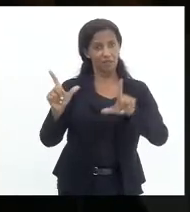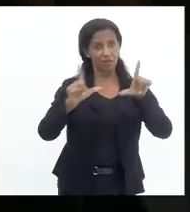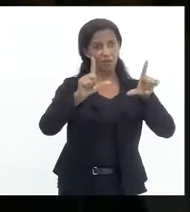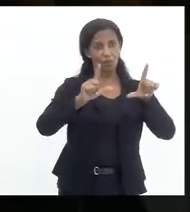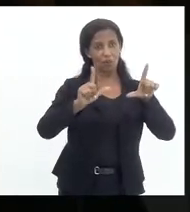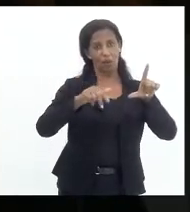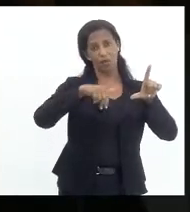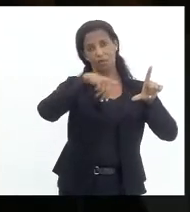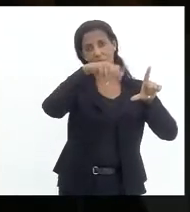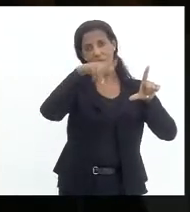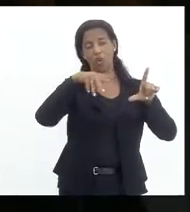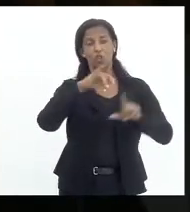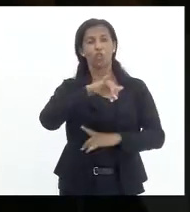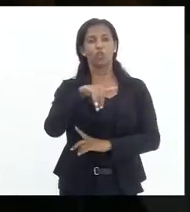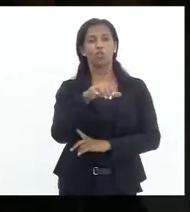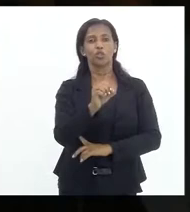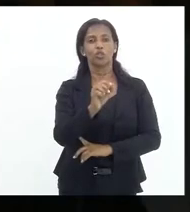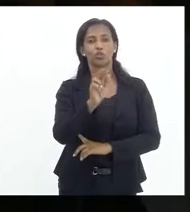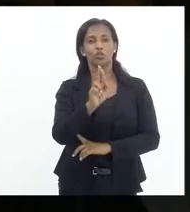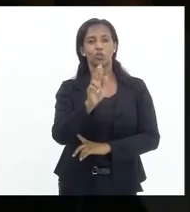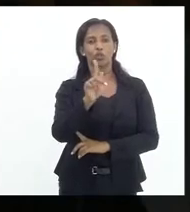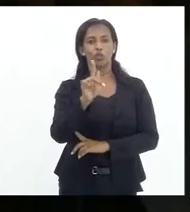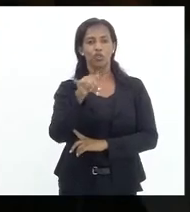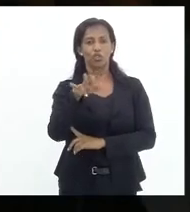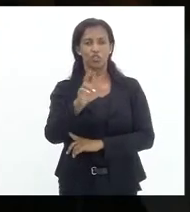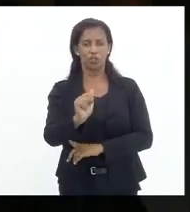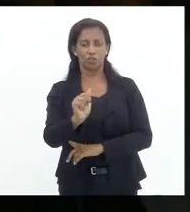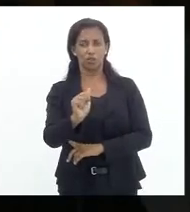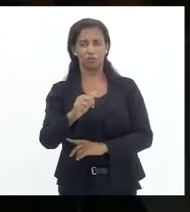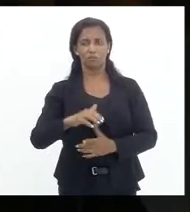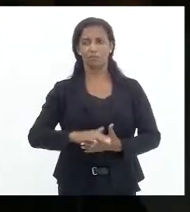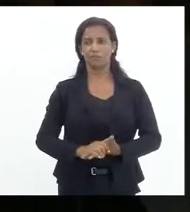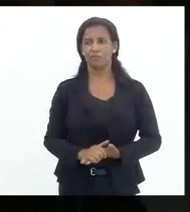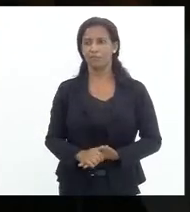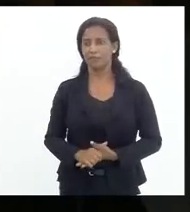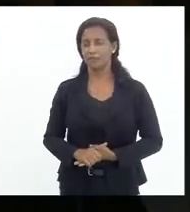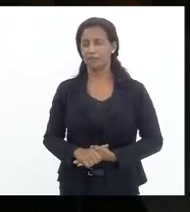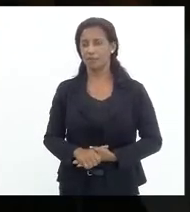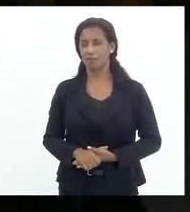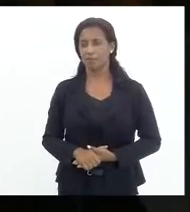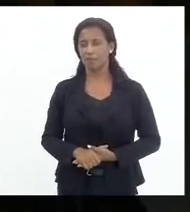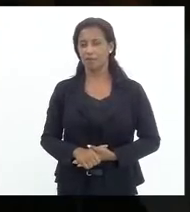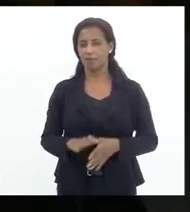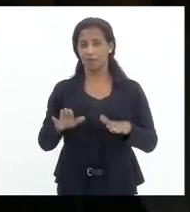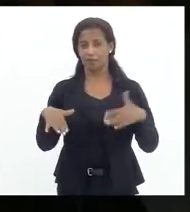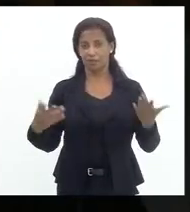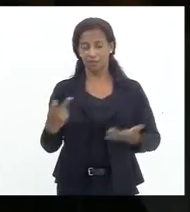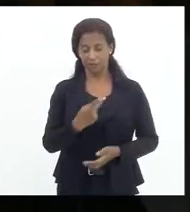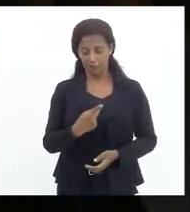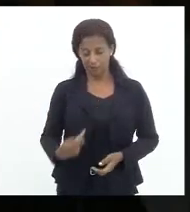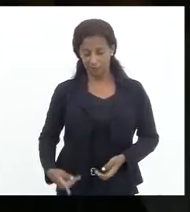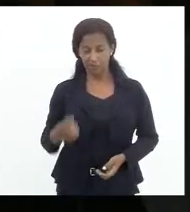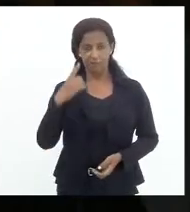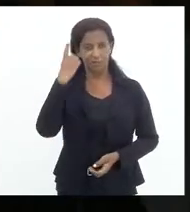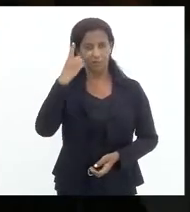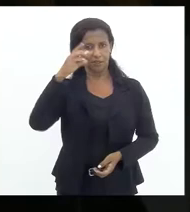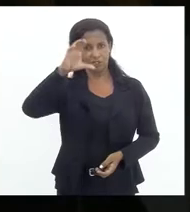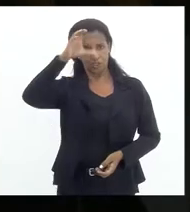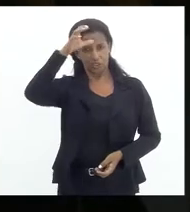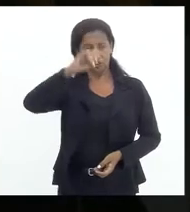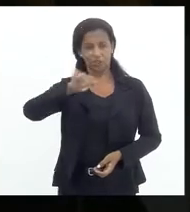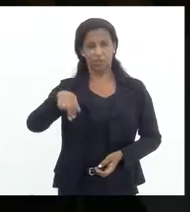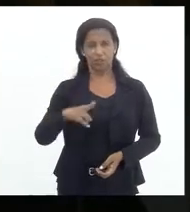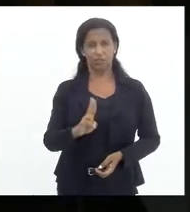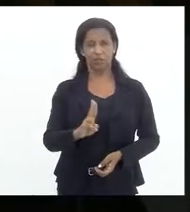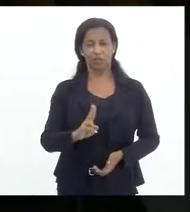pintora Georgina de Albuquerque bom então chora Presidente Deputado é de